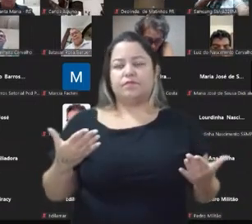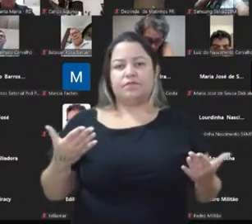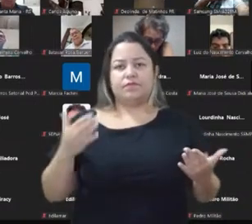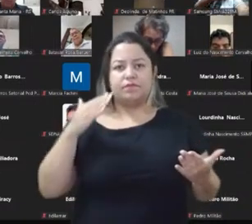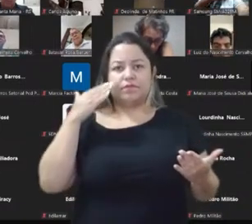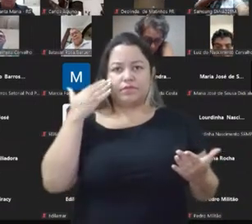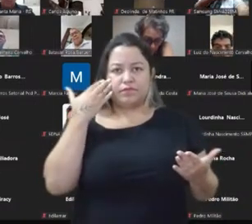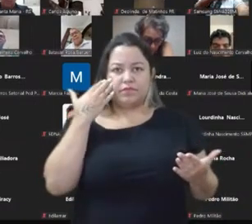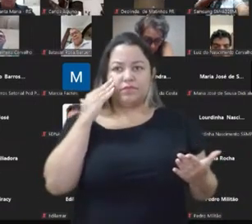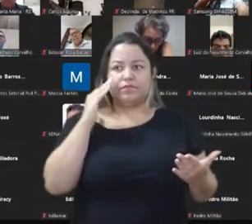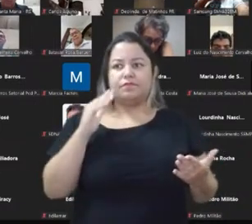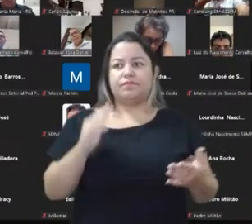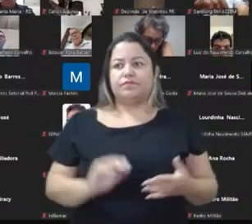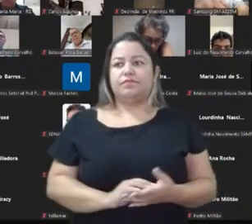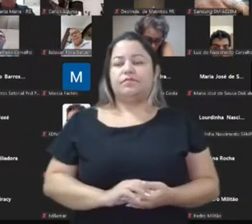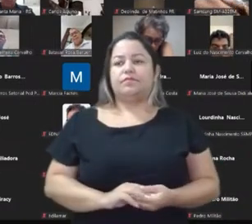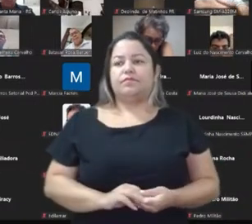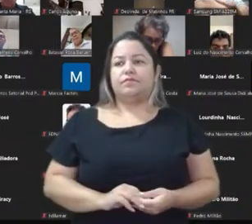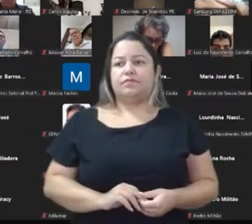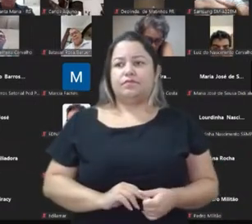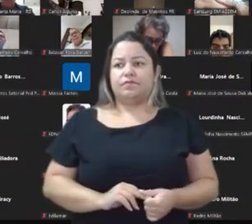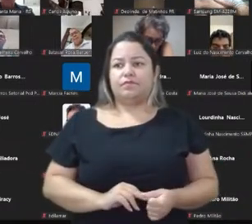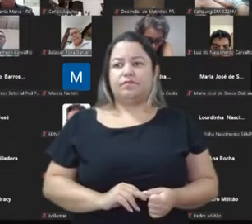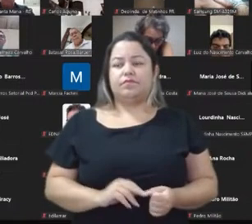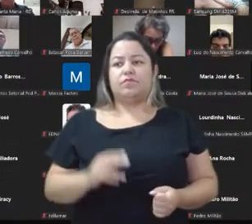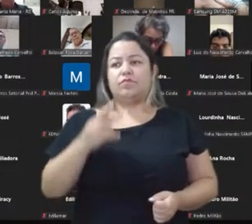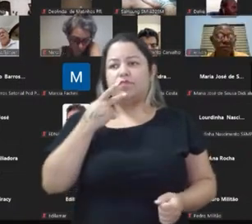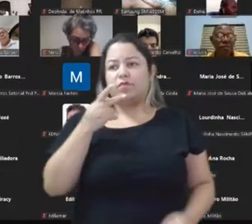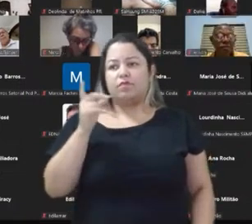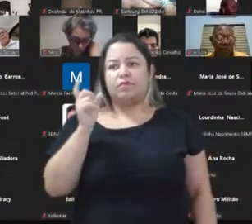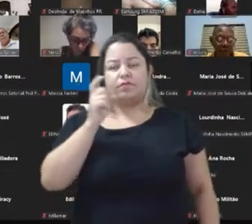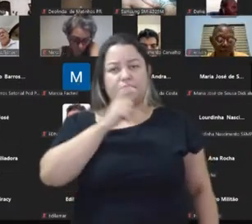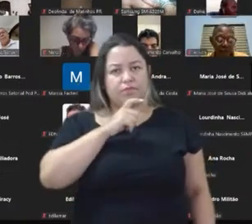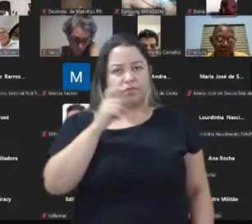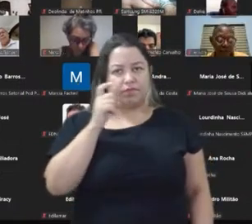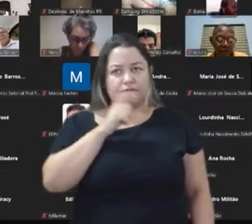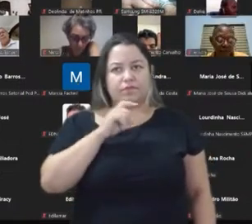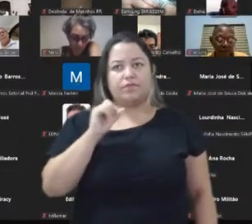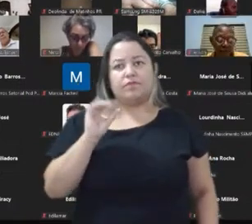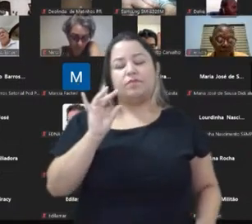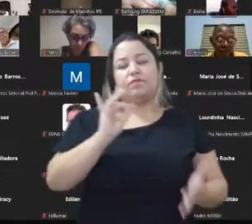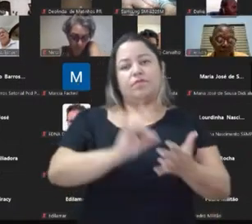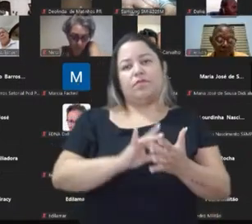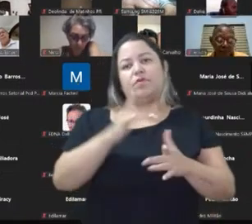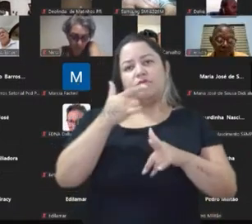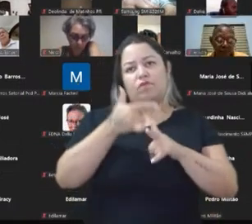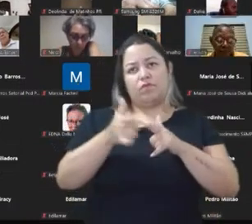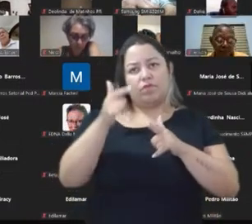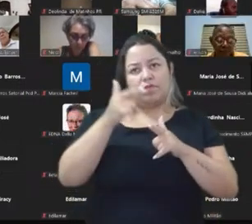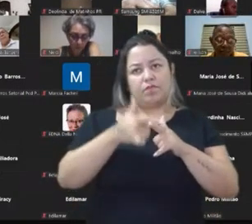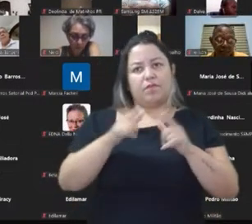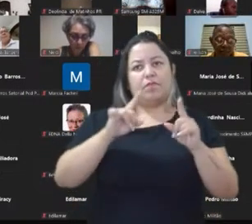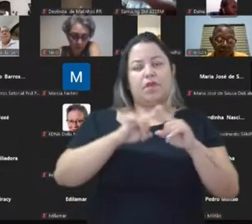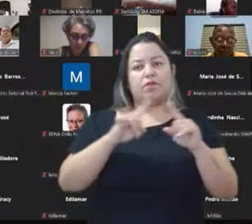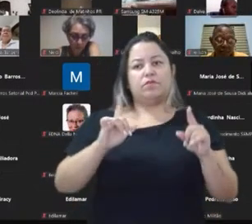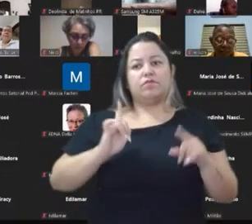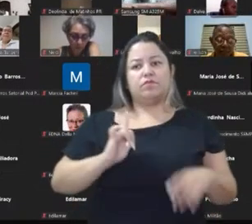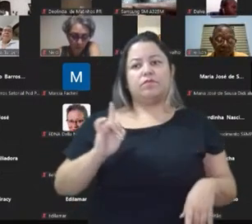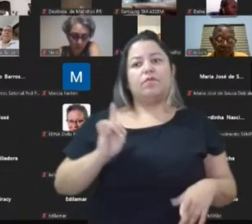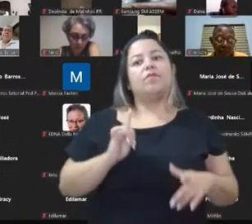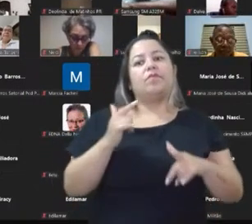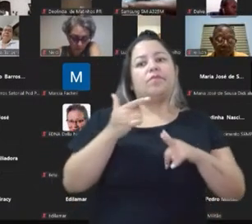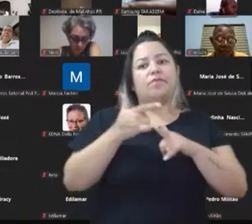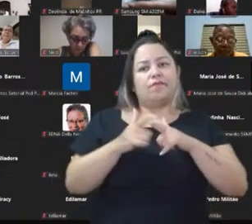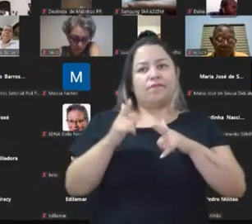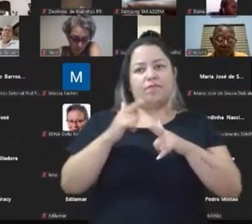tema complexo eh muito se fala de fake News né E claro que é um problema mas eu eu tenho um grande problema com esse com